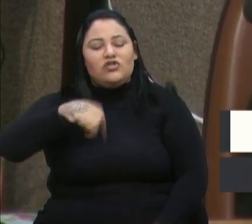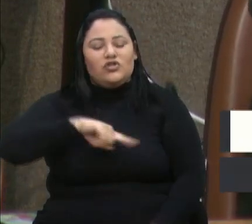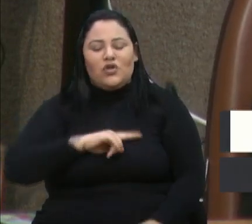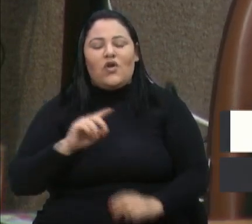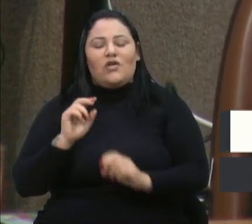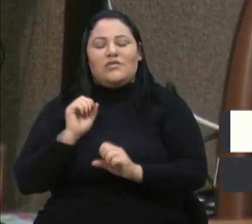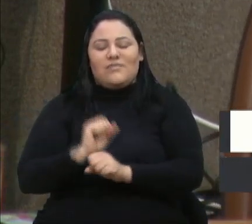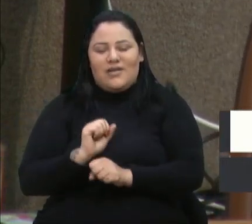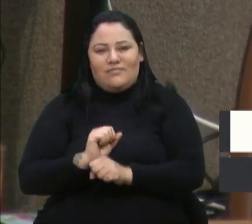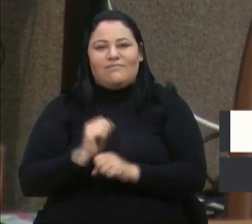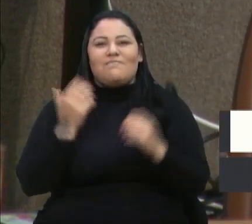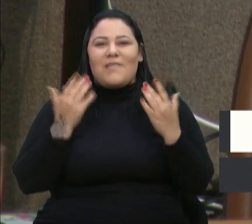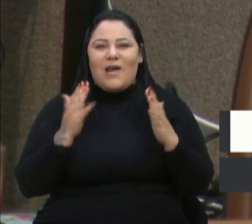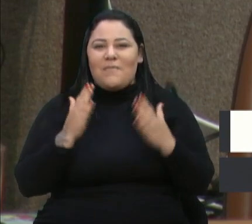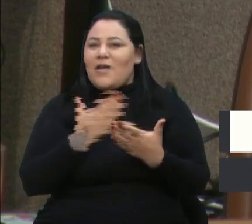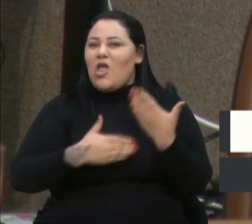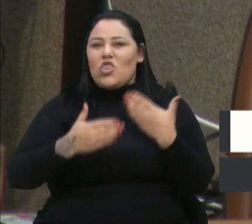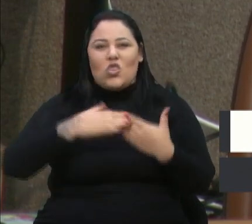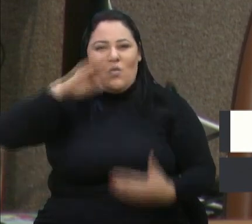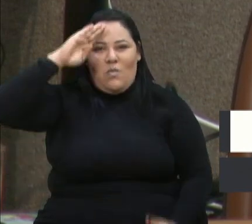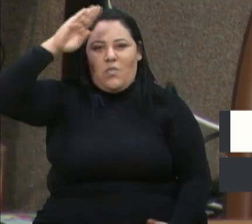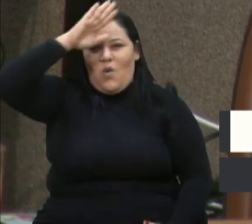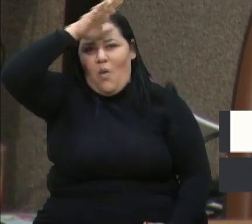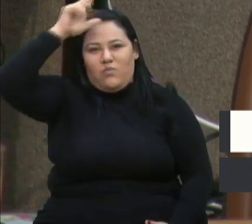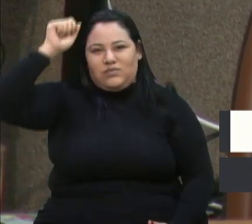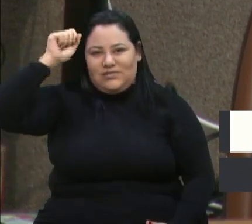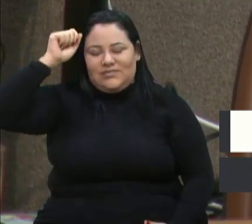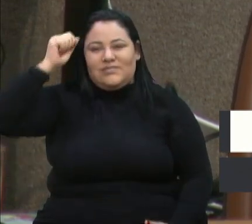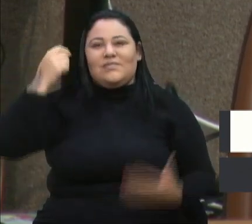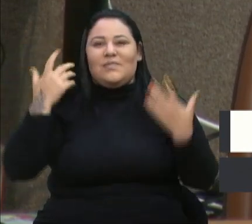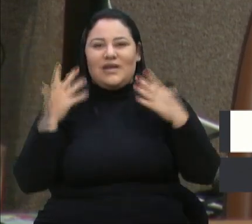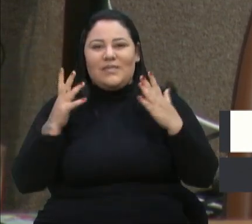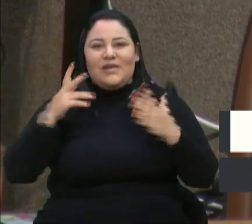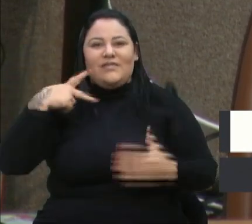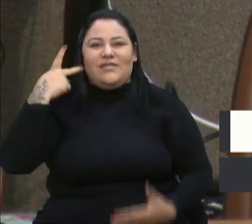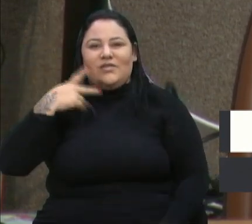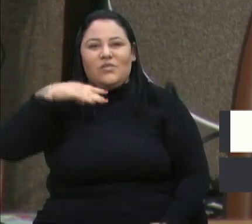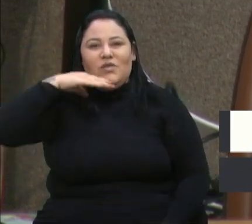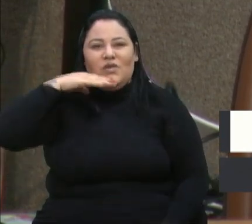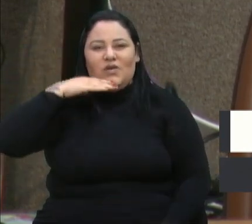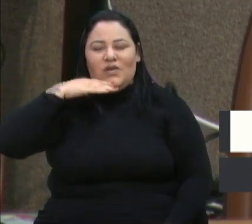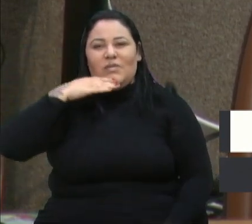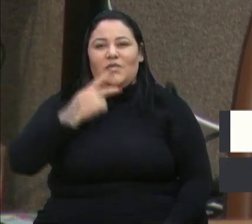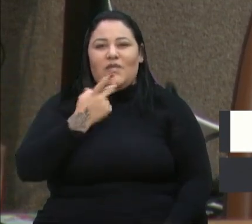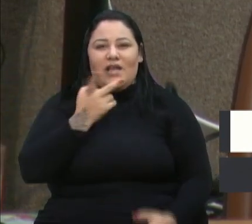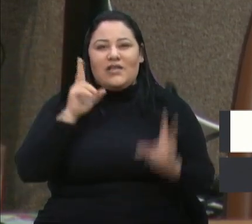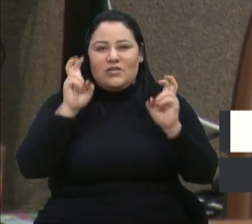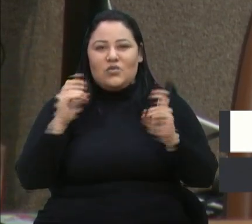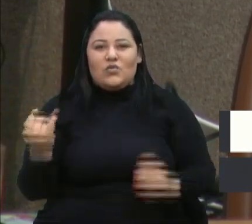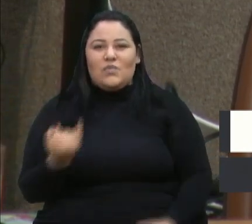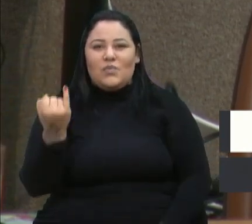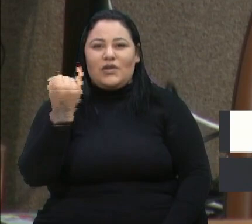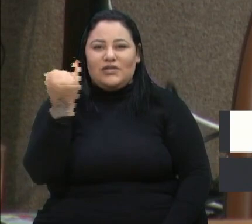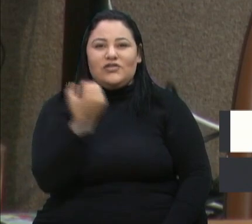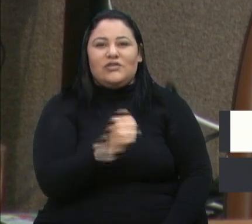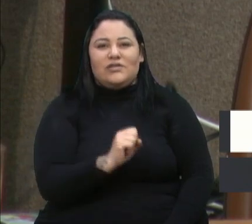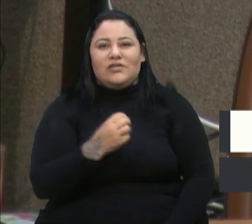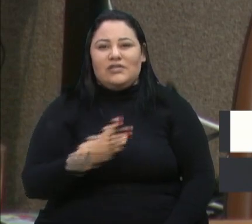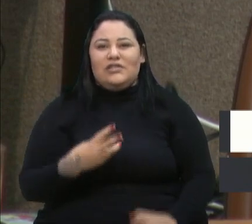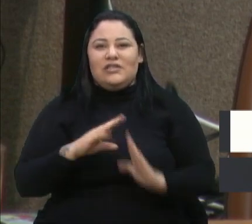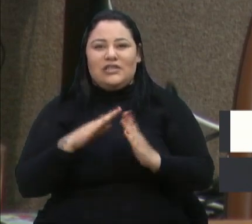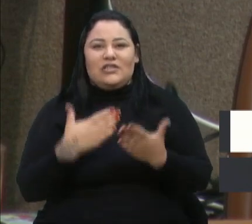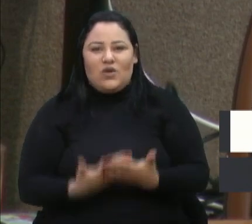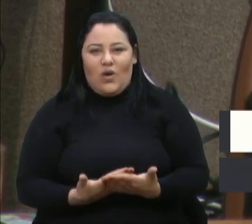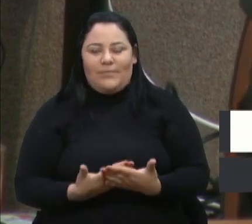Guarda Municipal e parabéns, vereador, por levantar esse assunto tão importante das nossas crianças e das 83 escolas